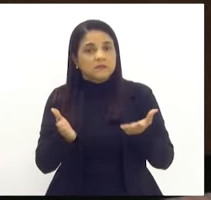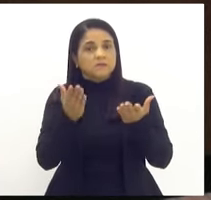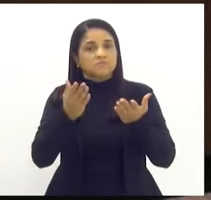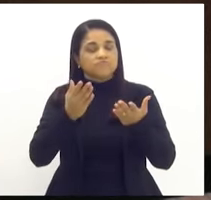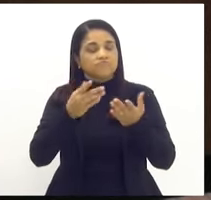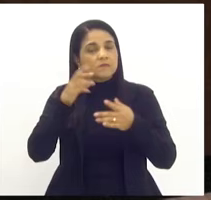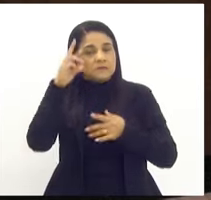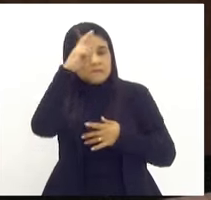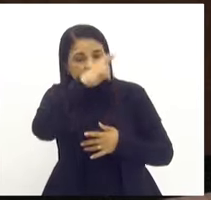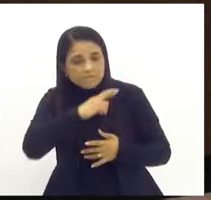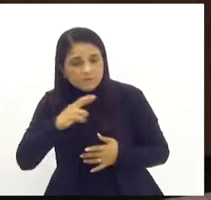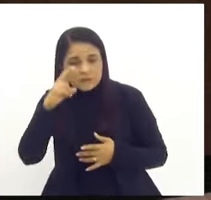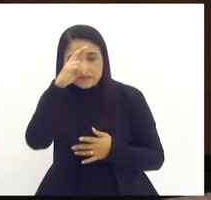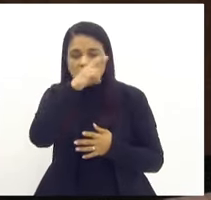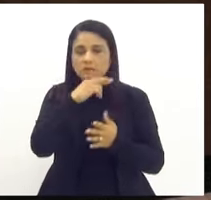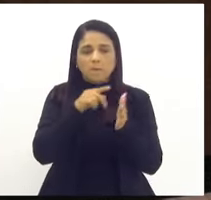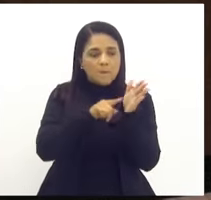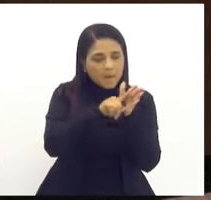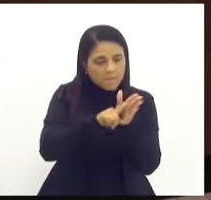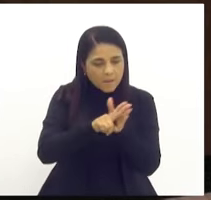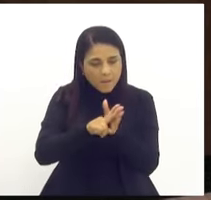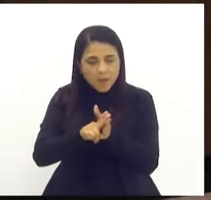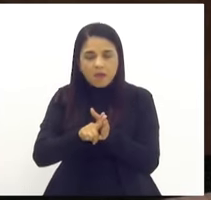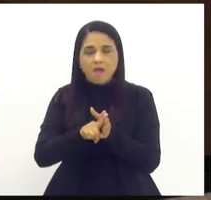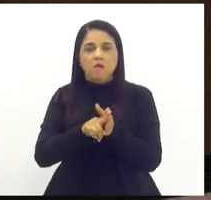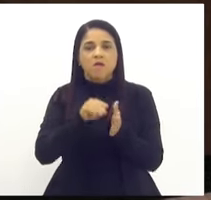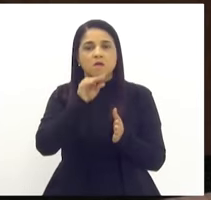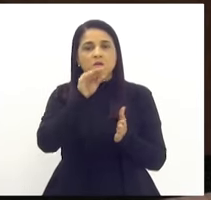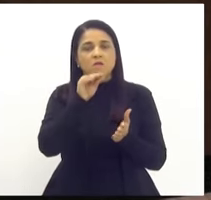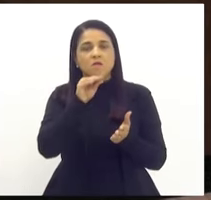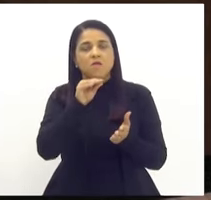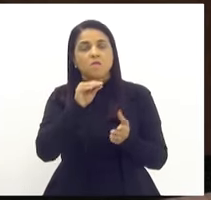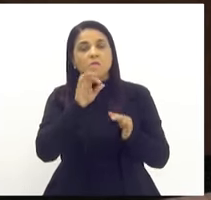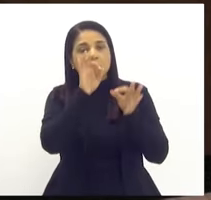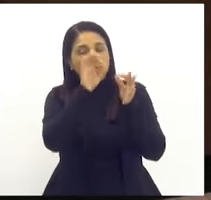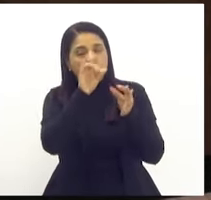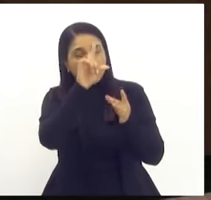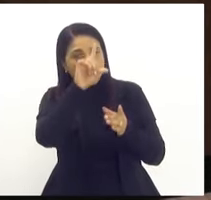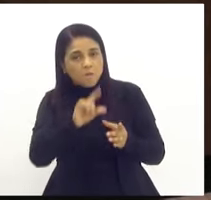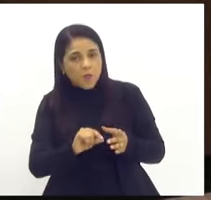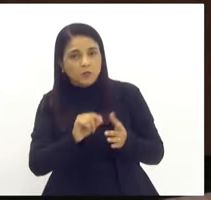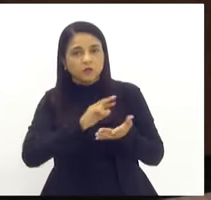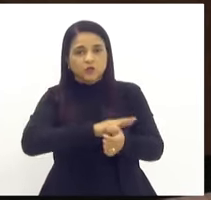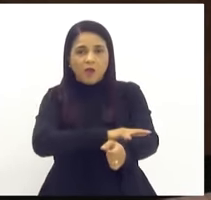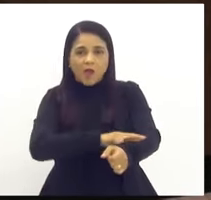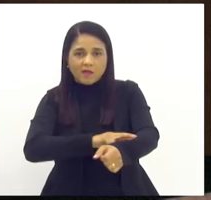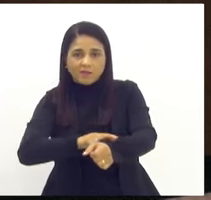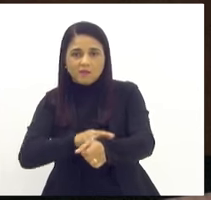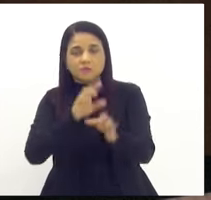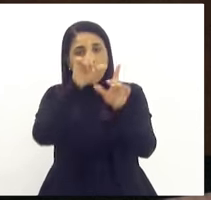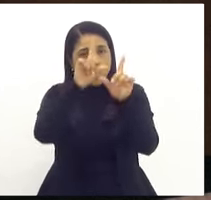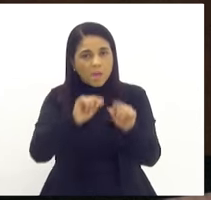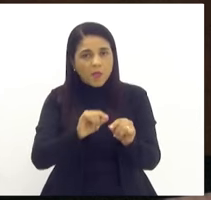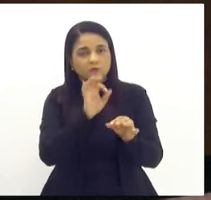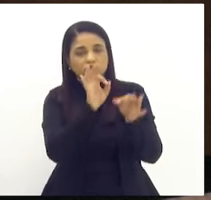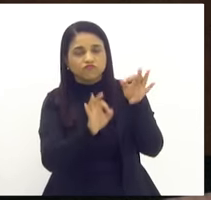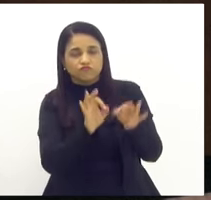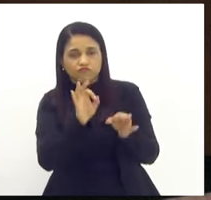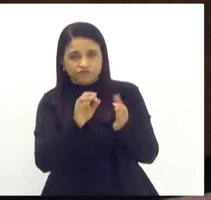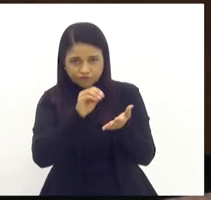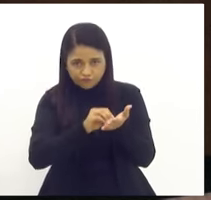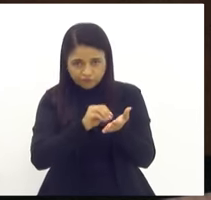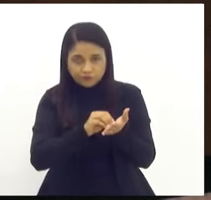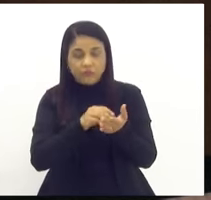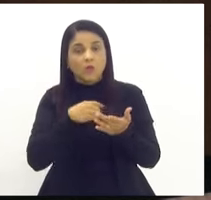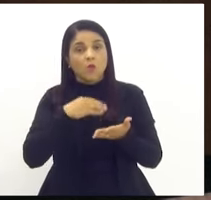investigação e menos injustiça menos racismo o governador já tinha assinado veto